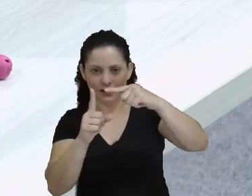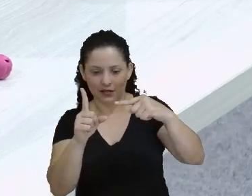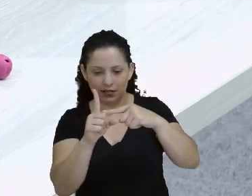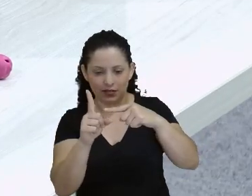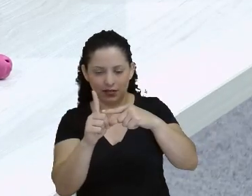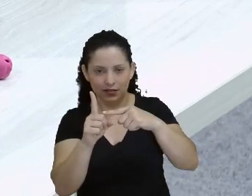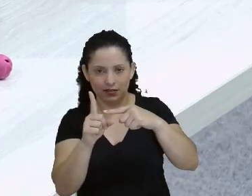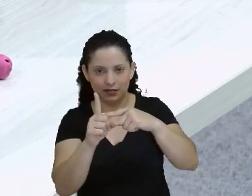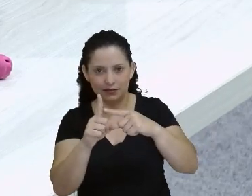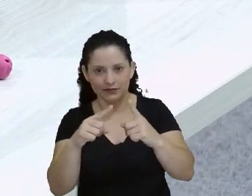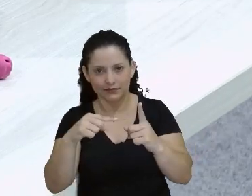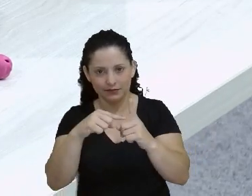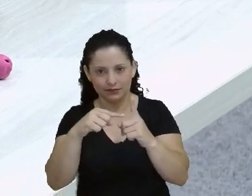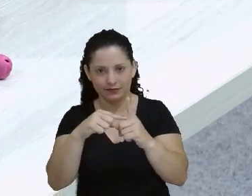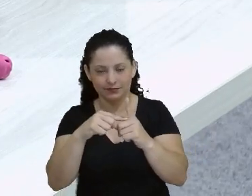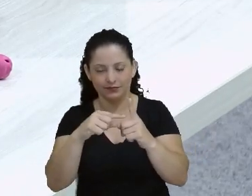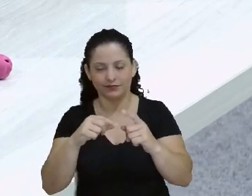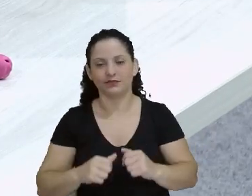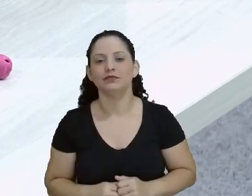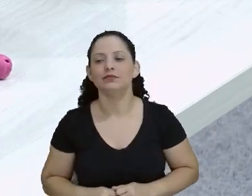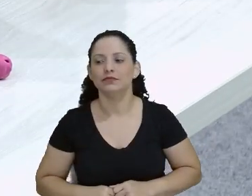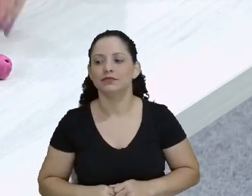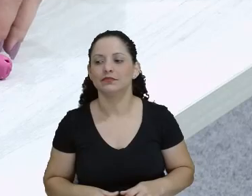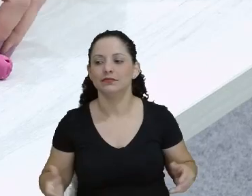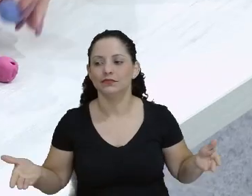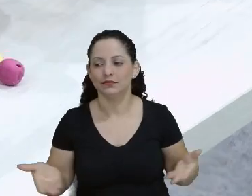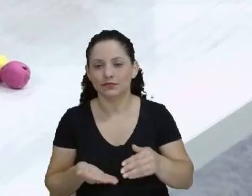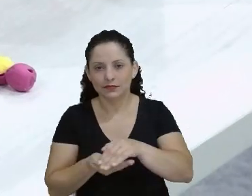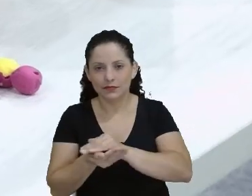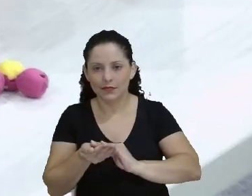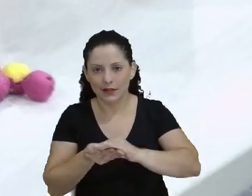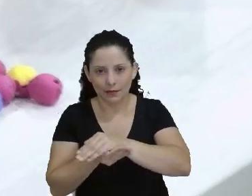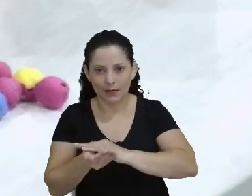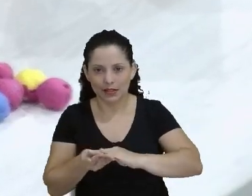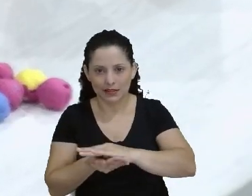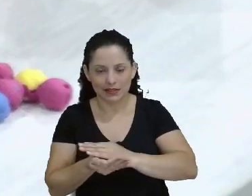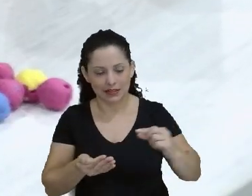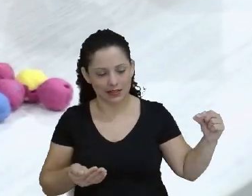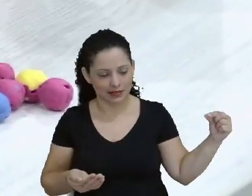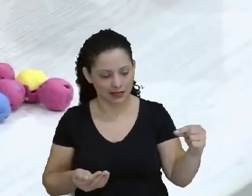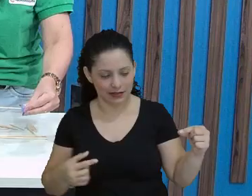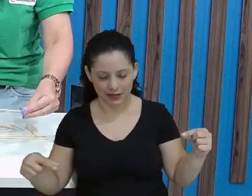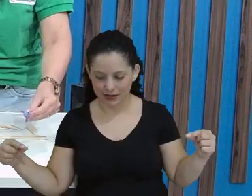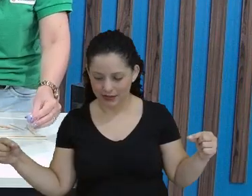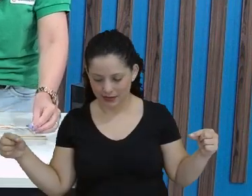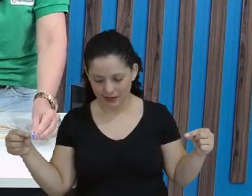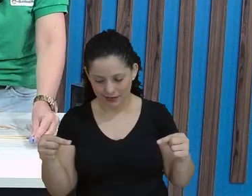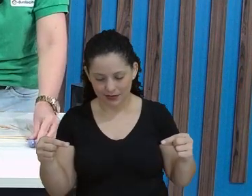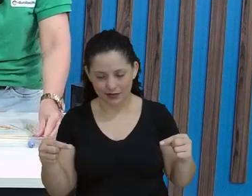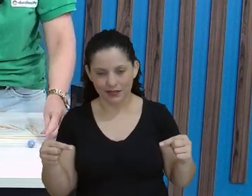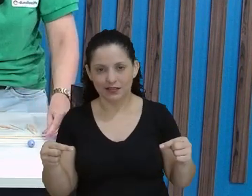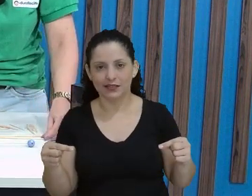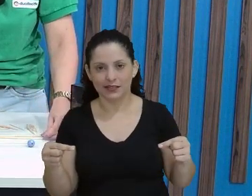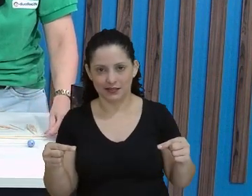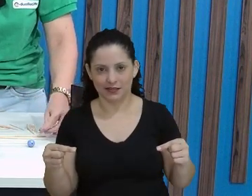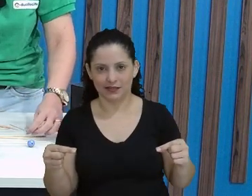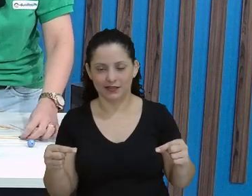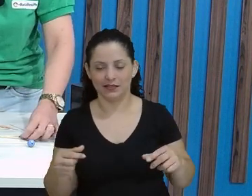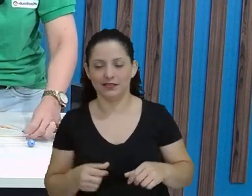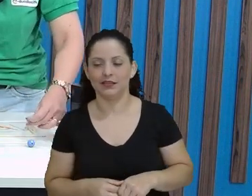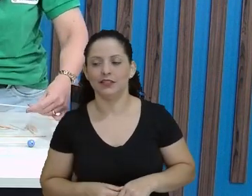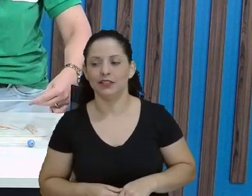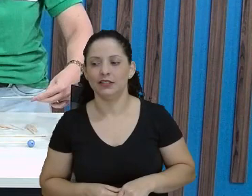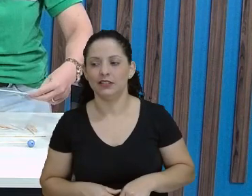começar colocando aqui, ó, a massinha na ponta. Vou colocar